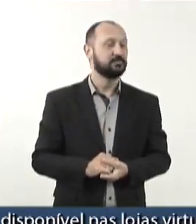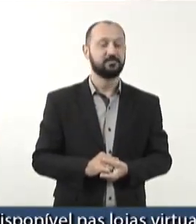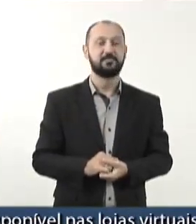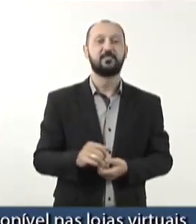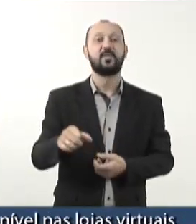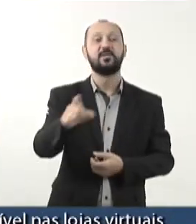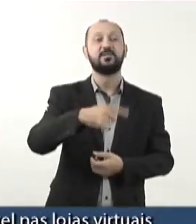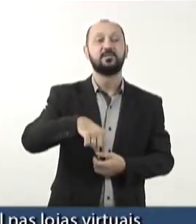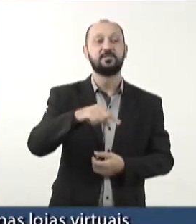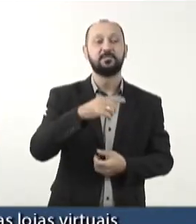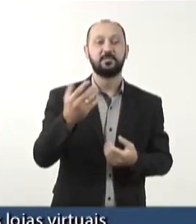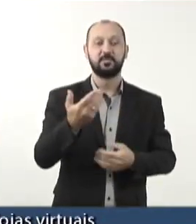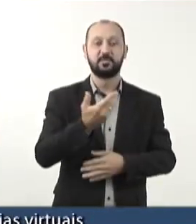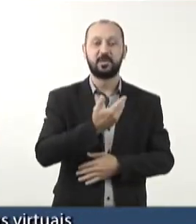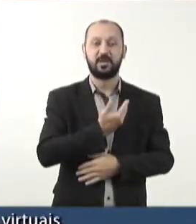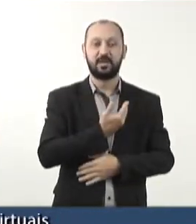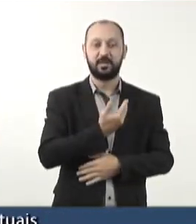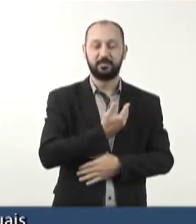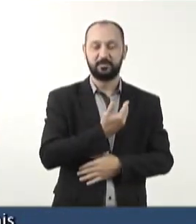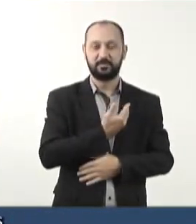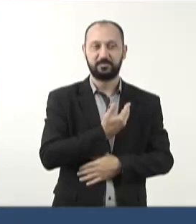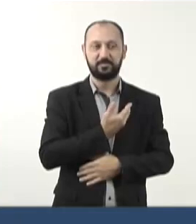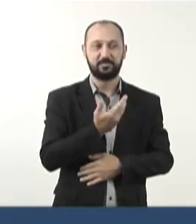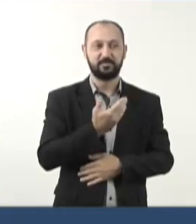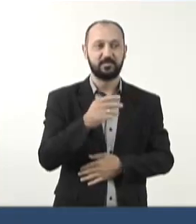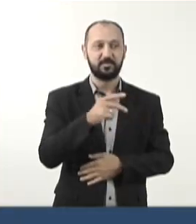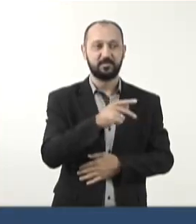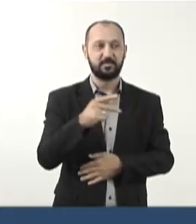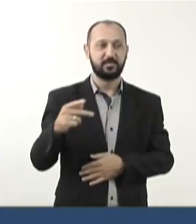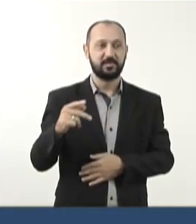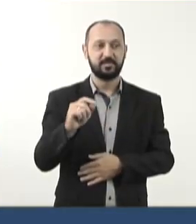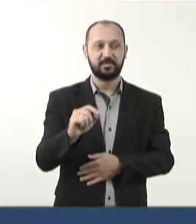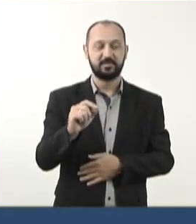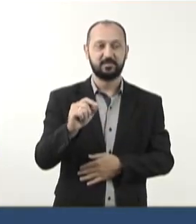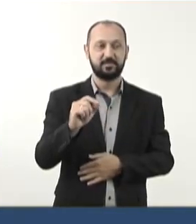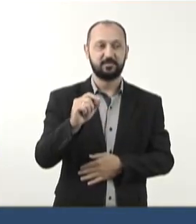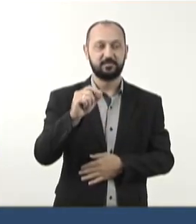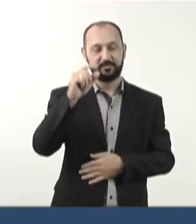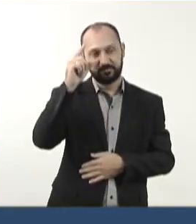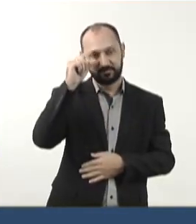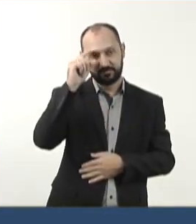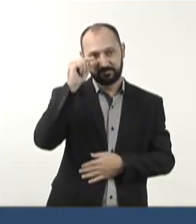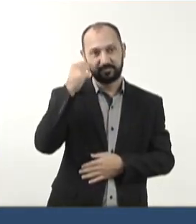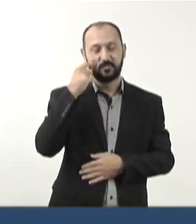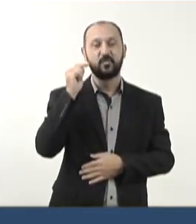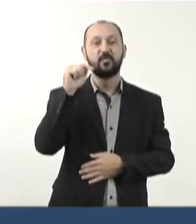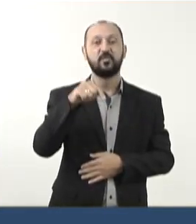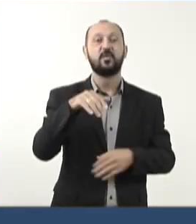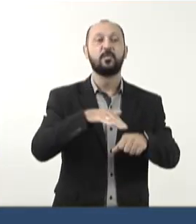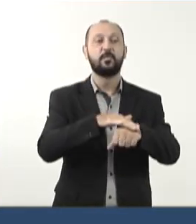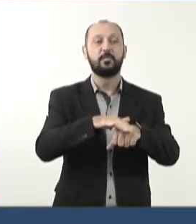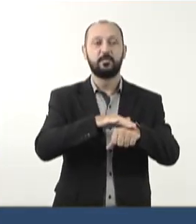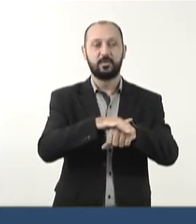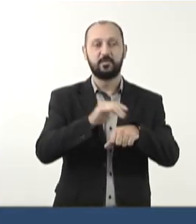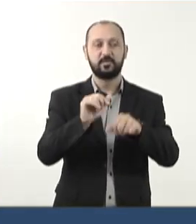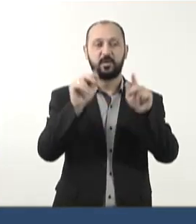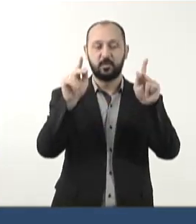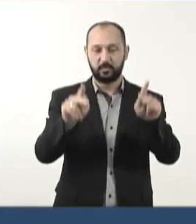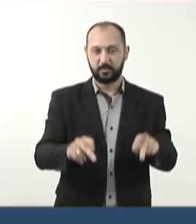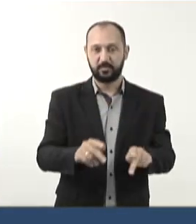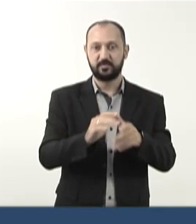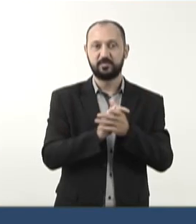Senhoras e senhores, meu querido amigo presidente da casa, Gerson Claro, eu venho aqui para conversar, para falar com o